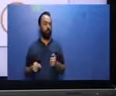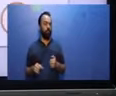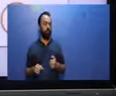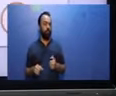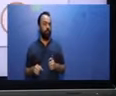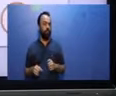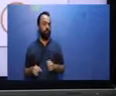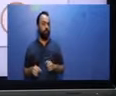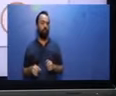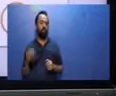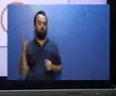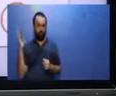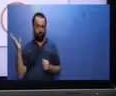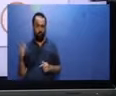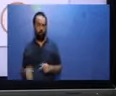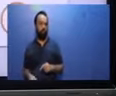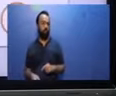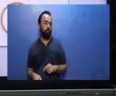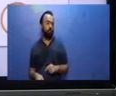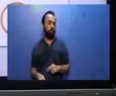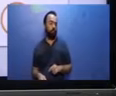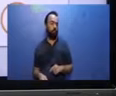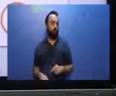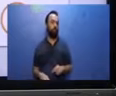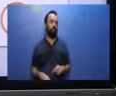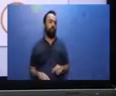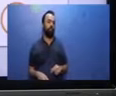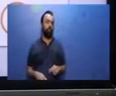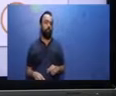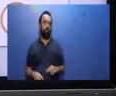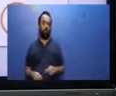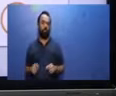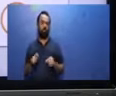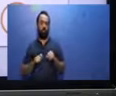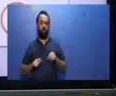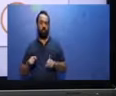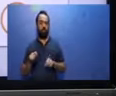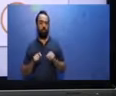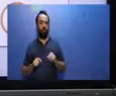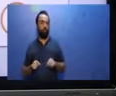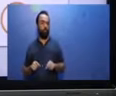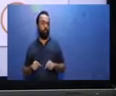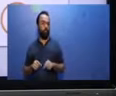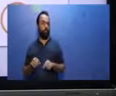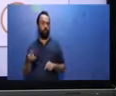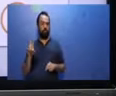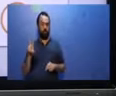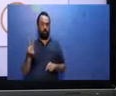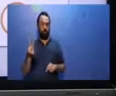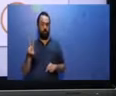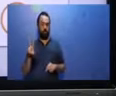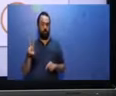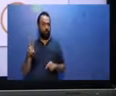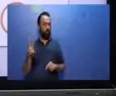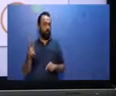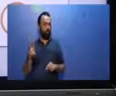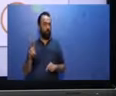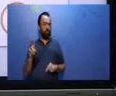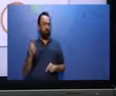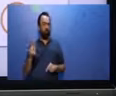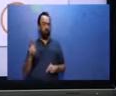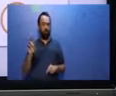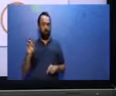equação então aqui nós teríamos para consertar essa quantidade de oxigênio eu coloco o número dois aqui na